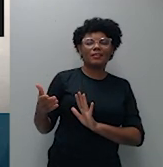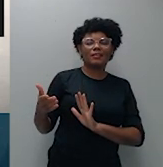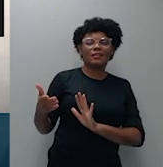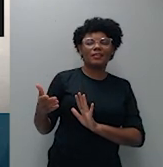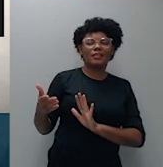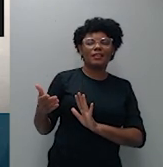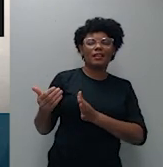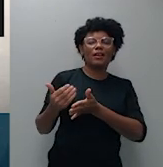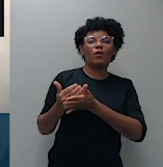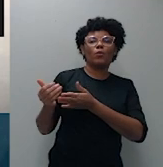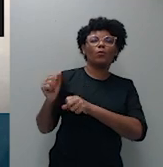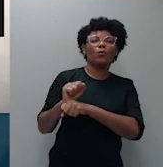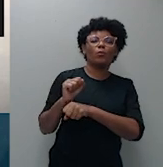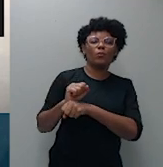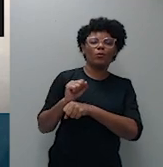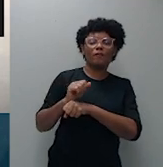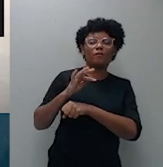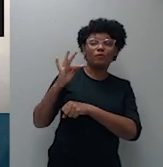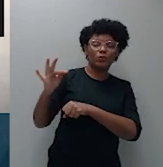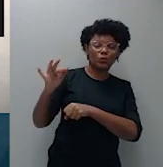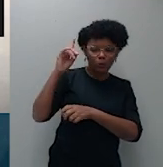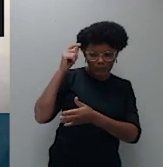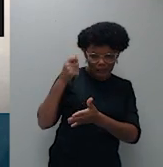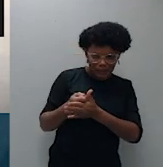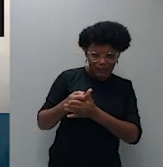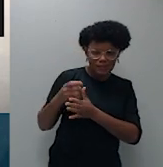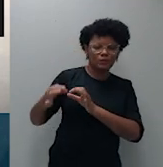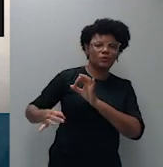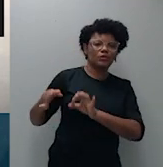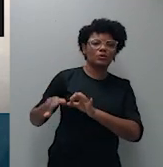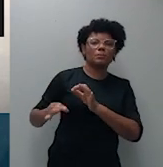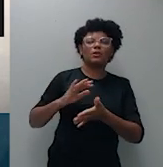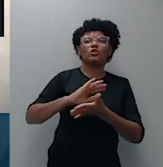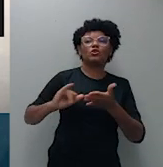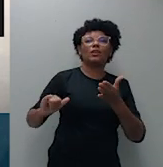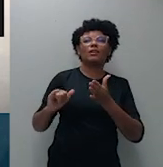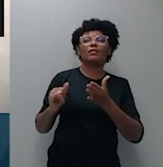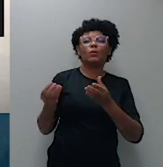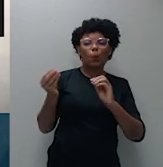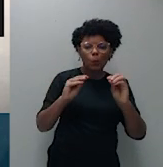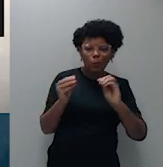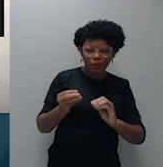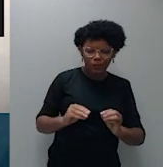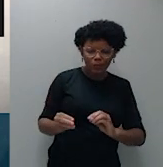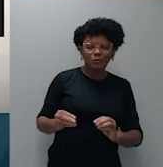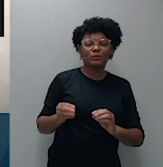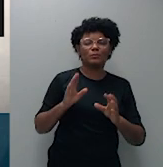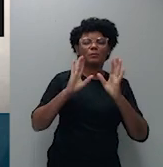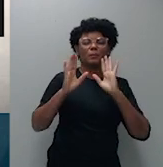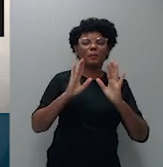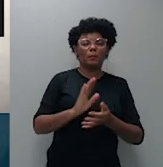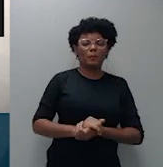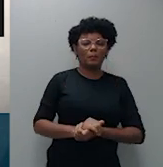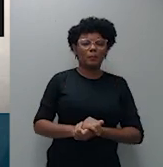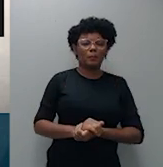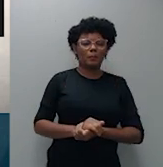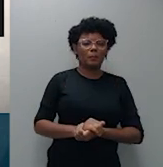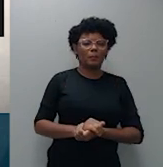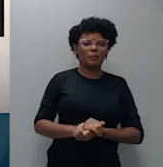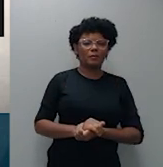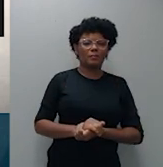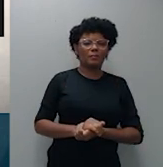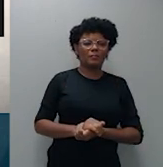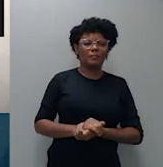aguardo de uma futura decisão judicial para retirada da revista do citado material assim uma vez